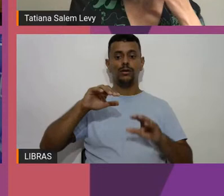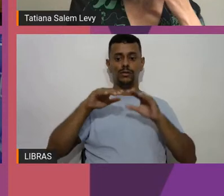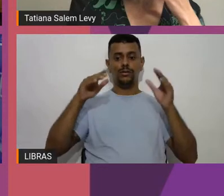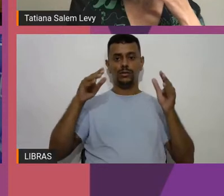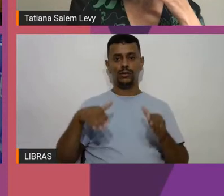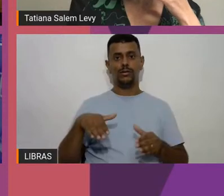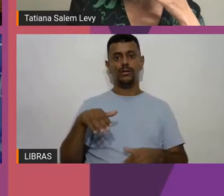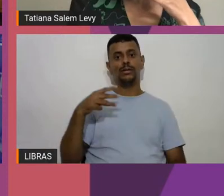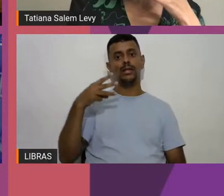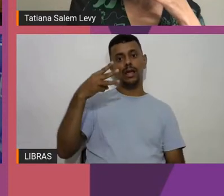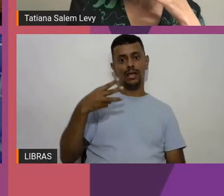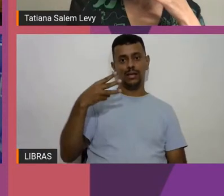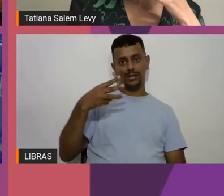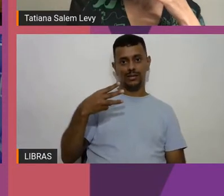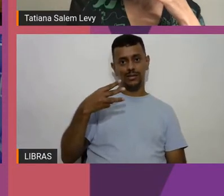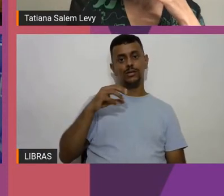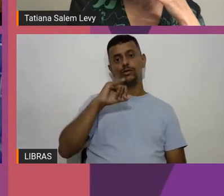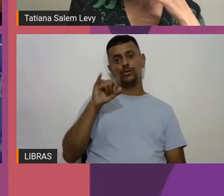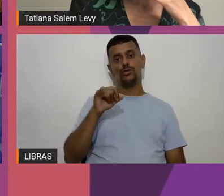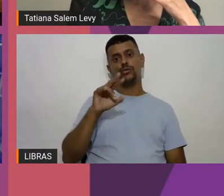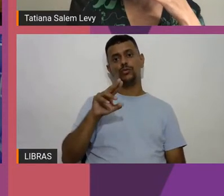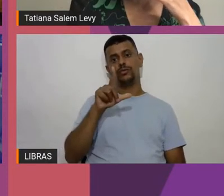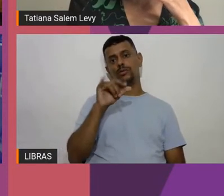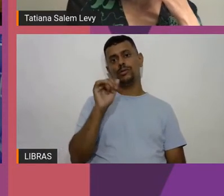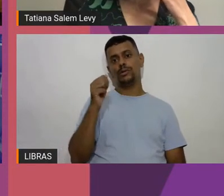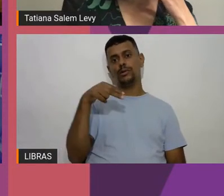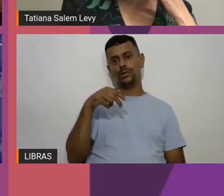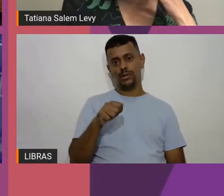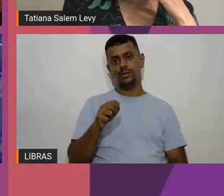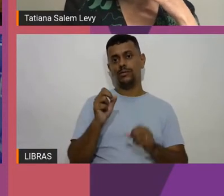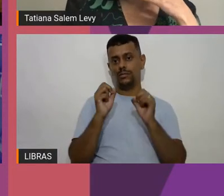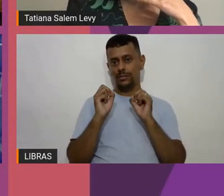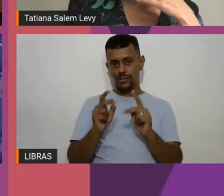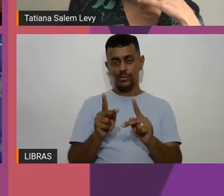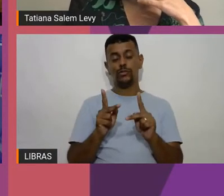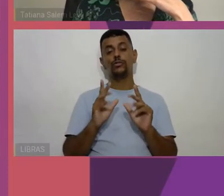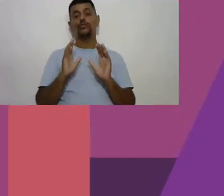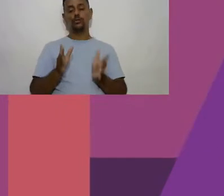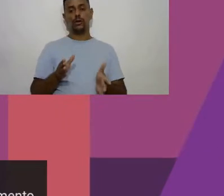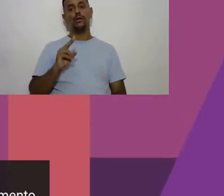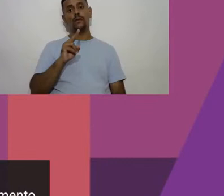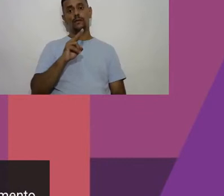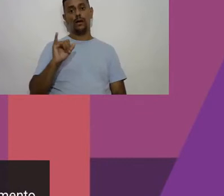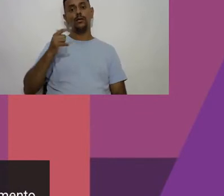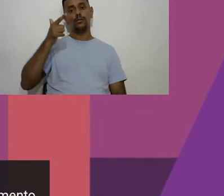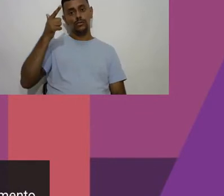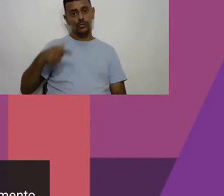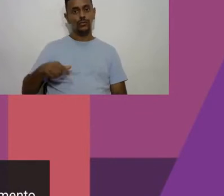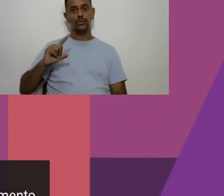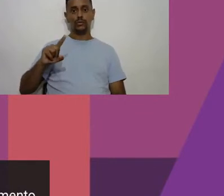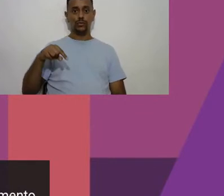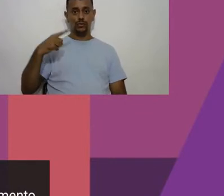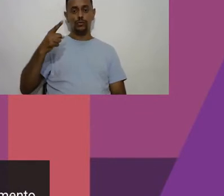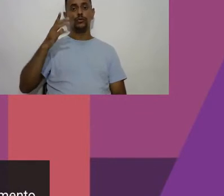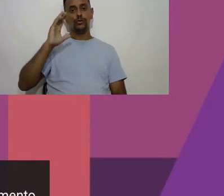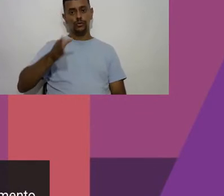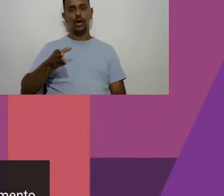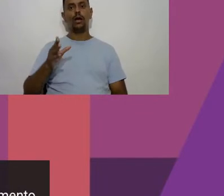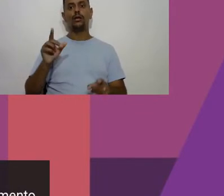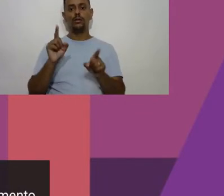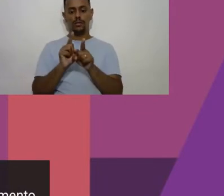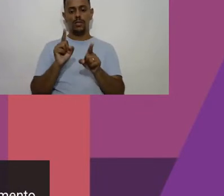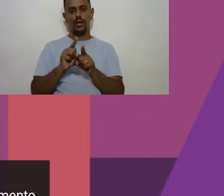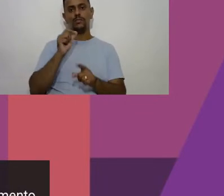com a Juliana Starling depois da leitura do conto a espera vai ter um recital com ela Juliana também